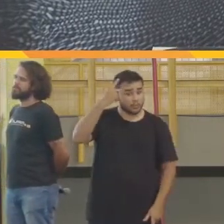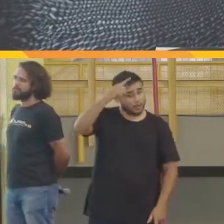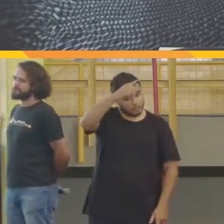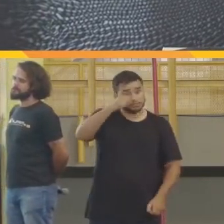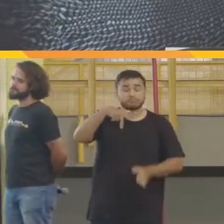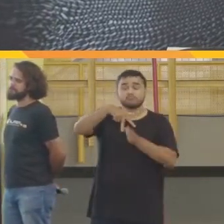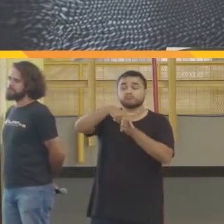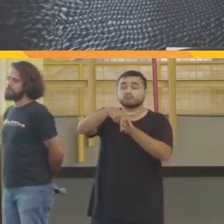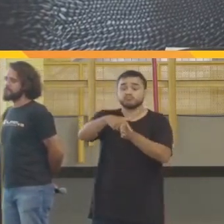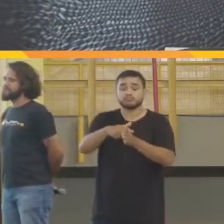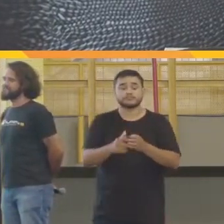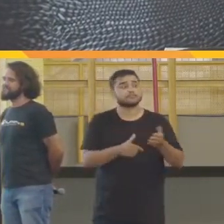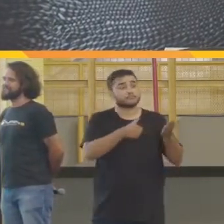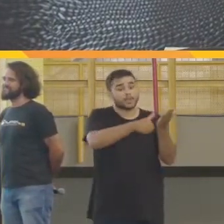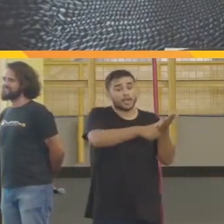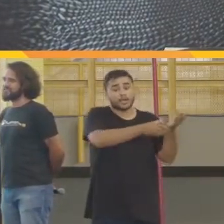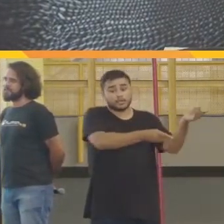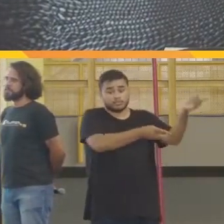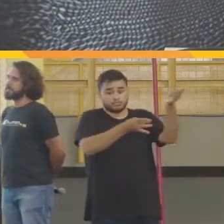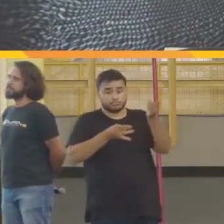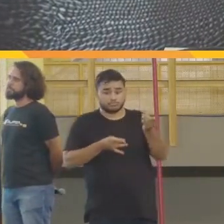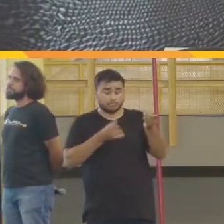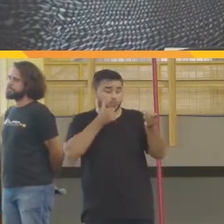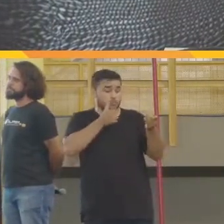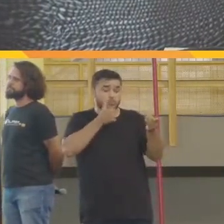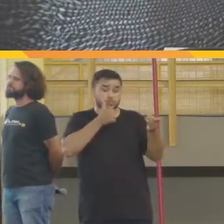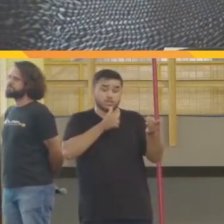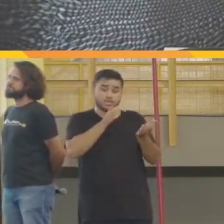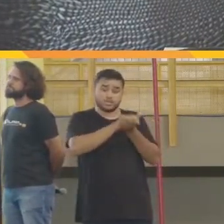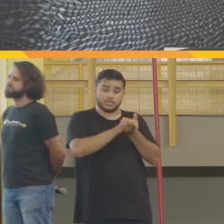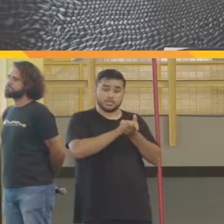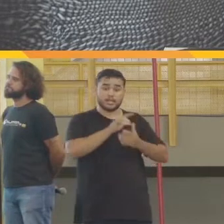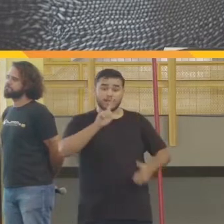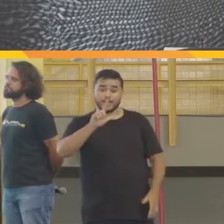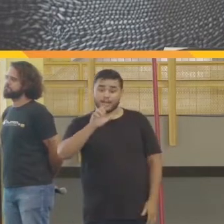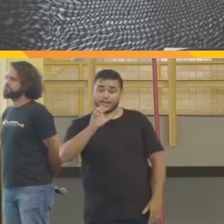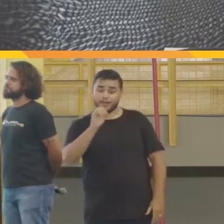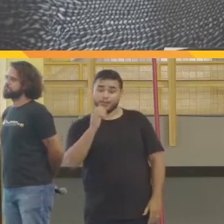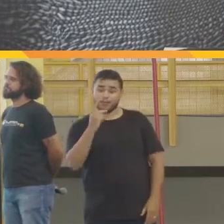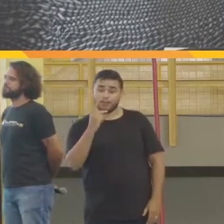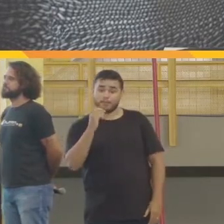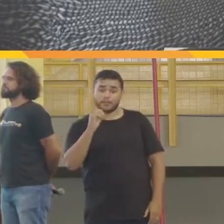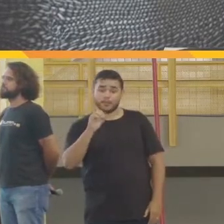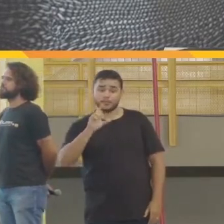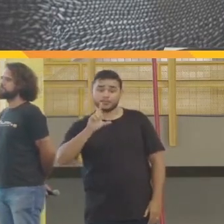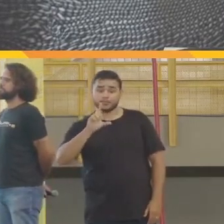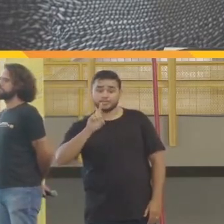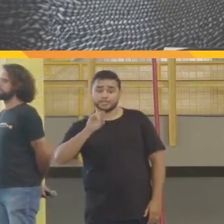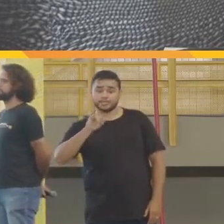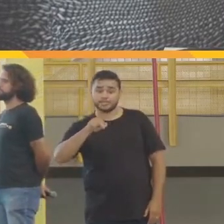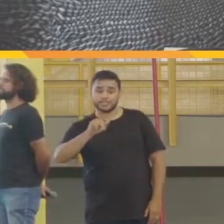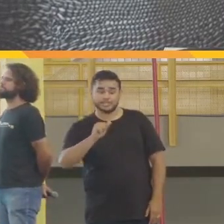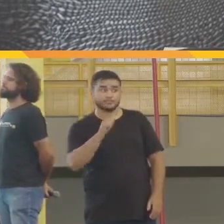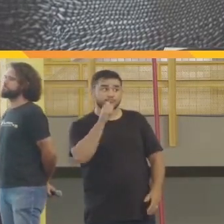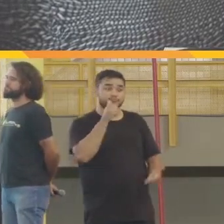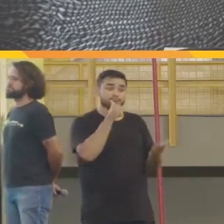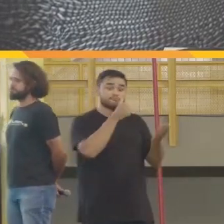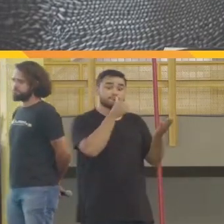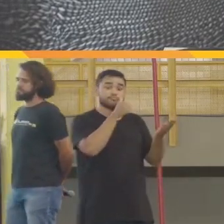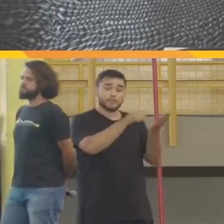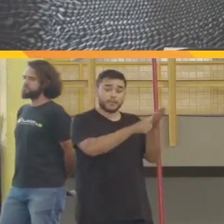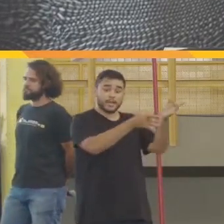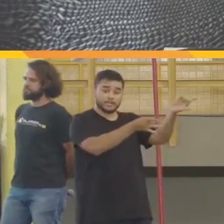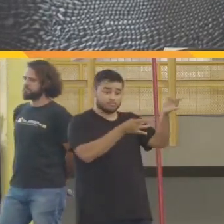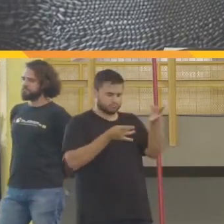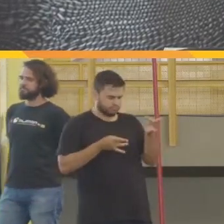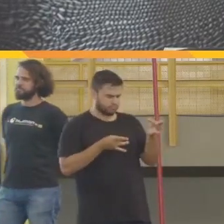recebe uma carta de Dona Leopoldina, sua esposa. Vocês sabiam, fofoca histórica, né? Historiador é um bicho